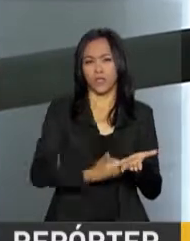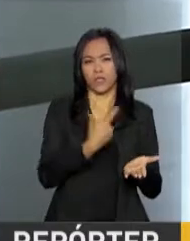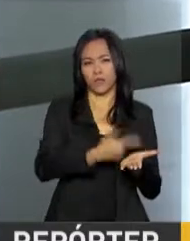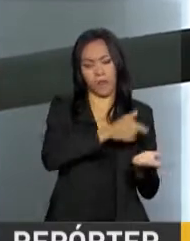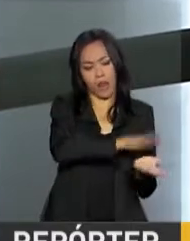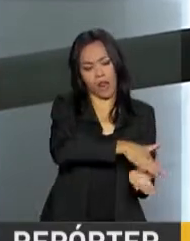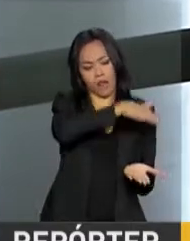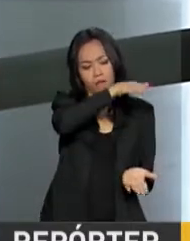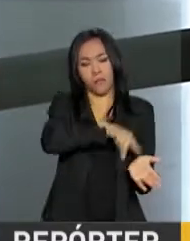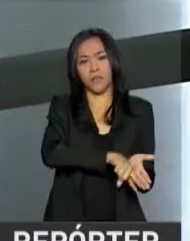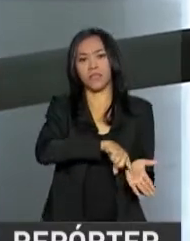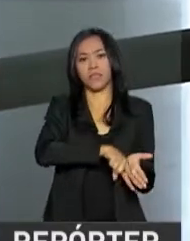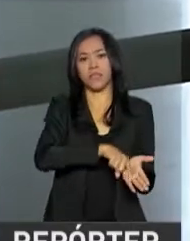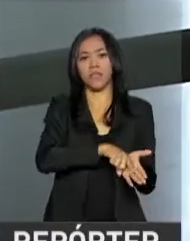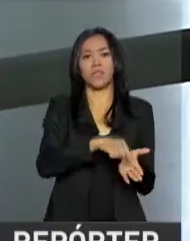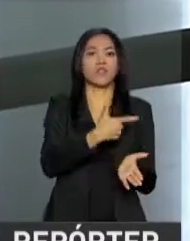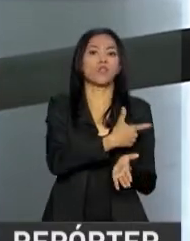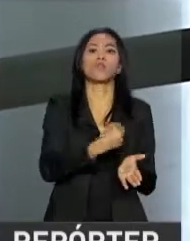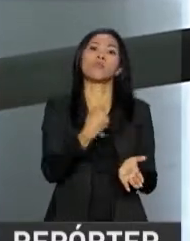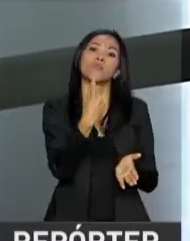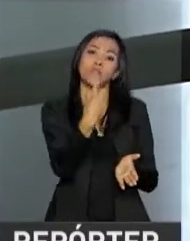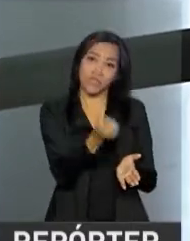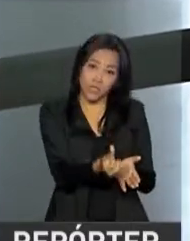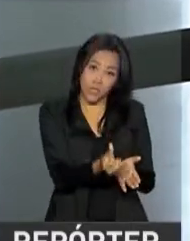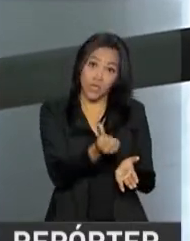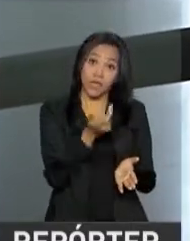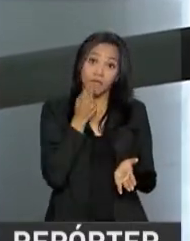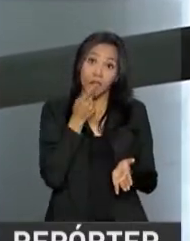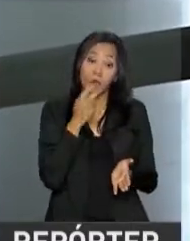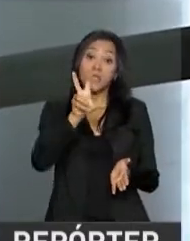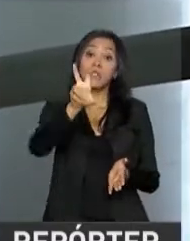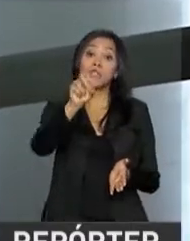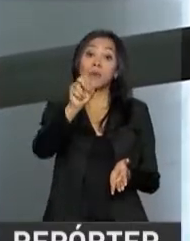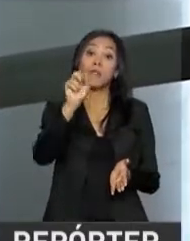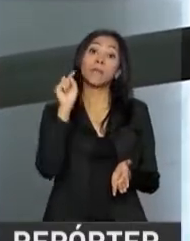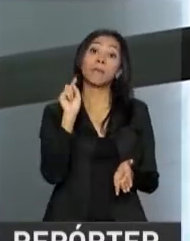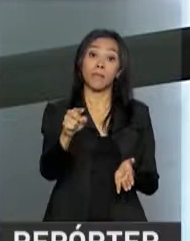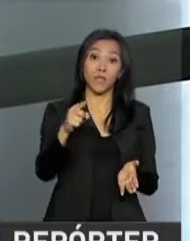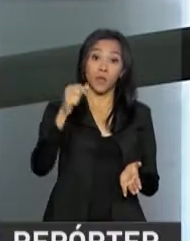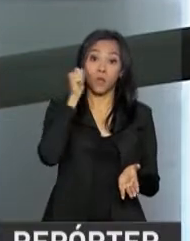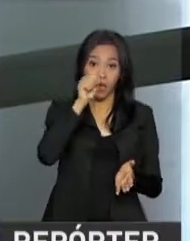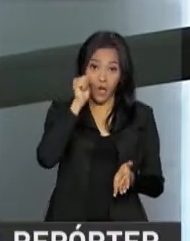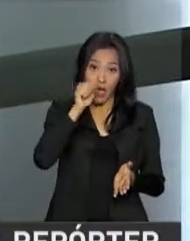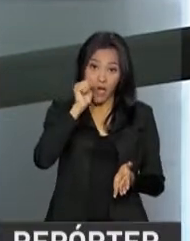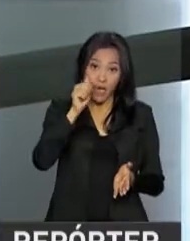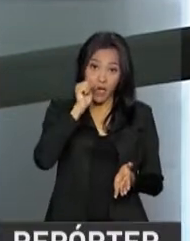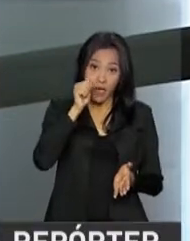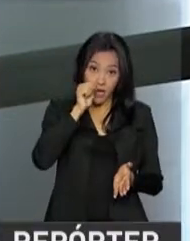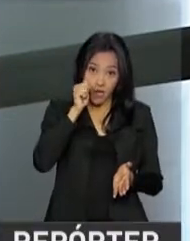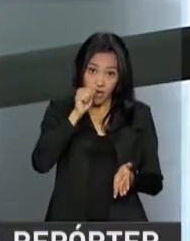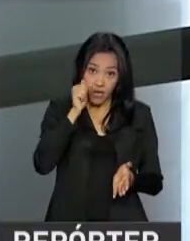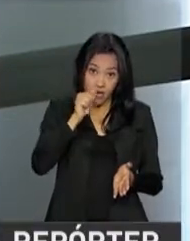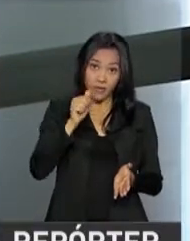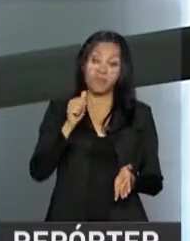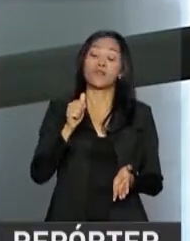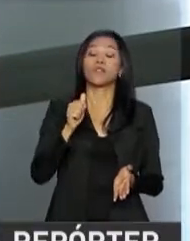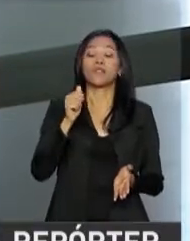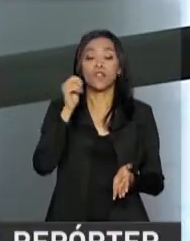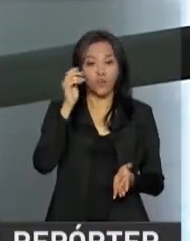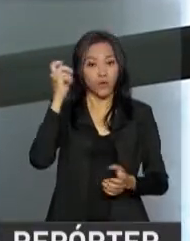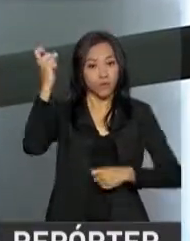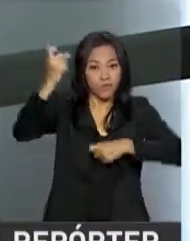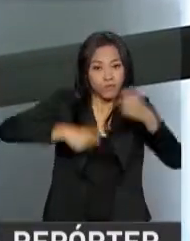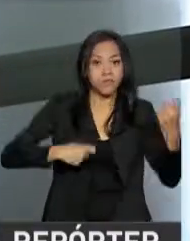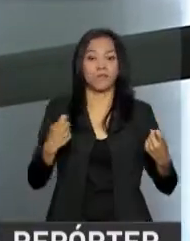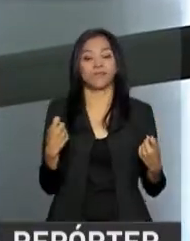de 2016 verificou se que 50 mil mulheres são estupradas foram estupradas naquele ano e